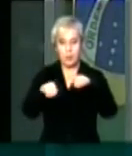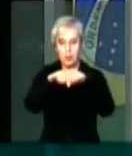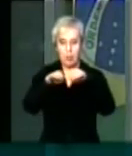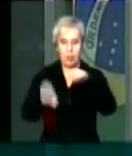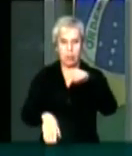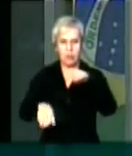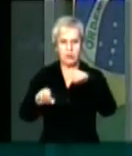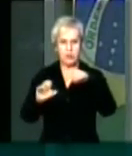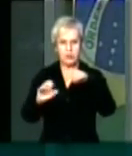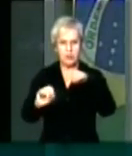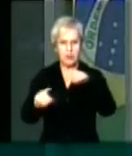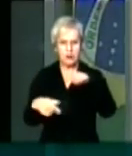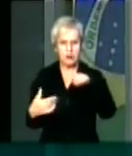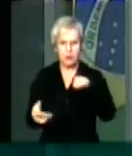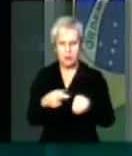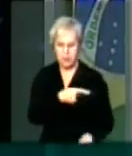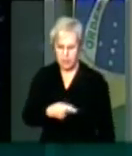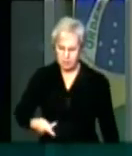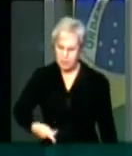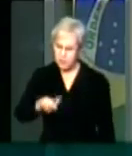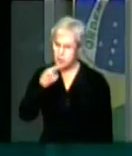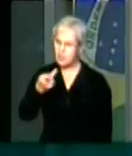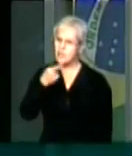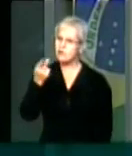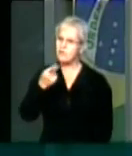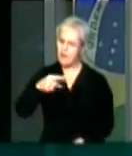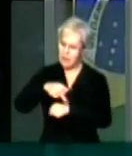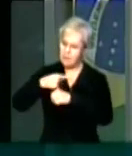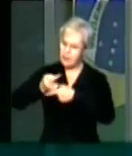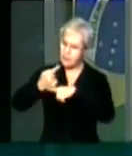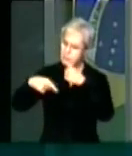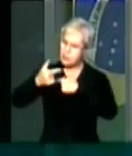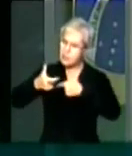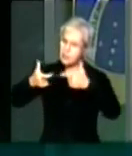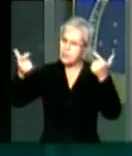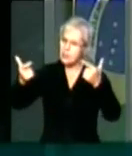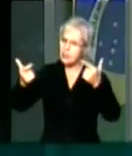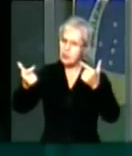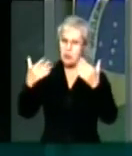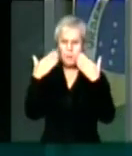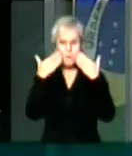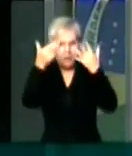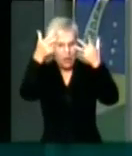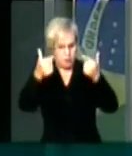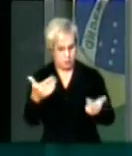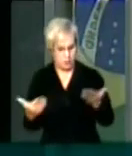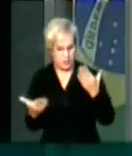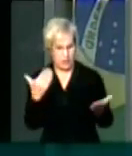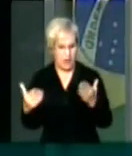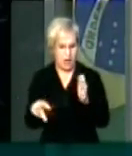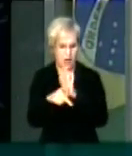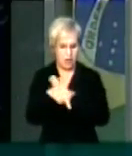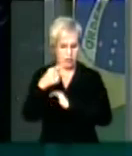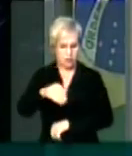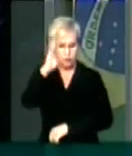a coragem de citar esses países que estão crescendo para justificar a sua falência fiscal e econômica do país, a sua